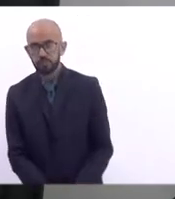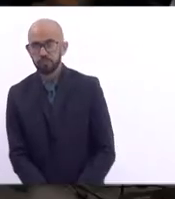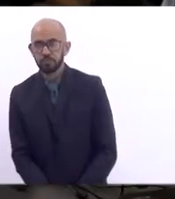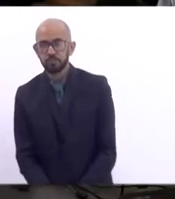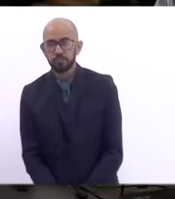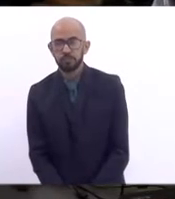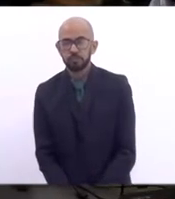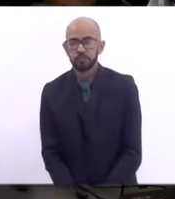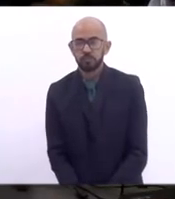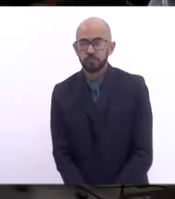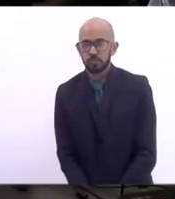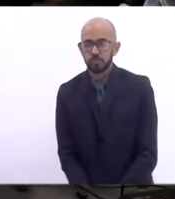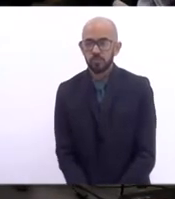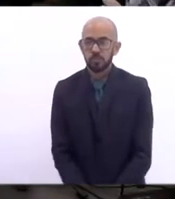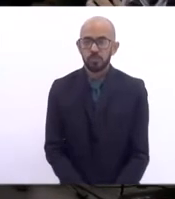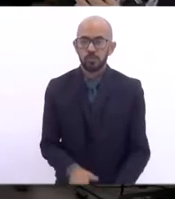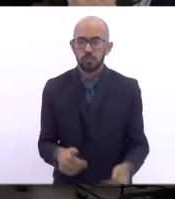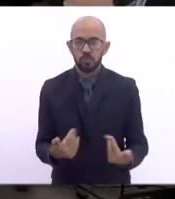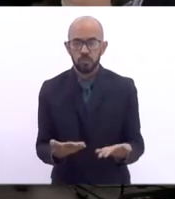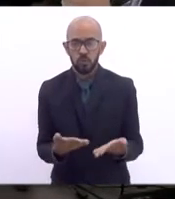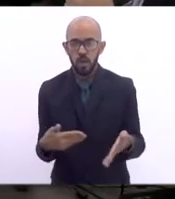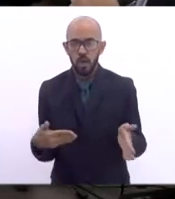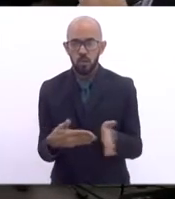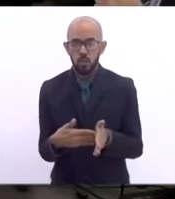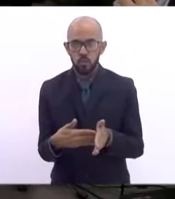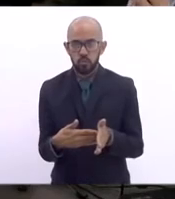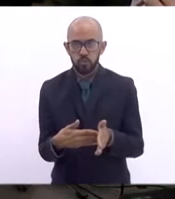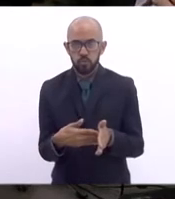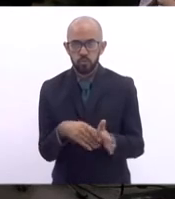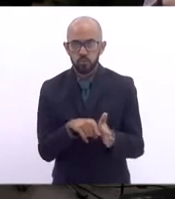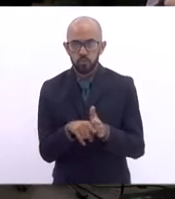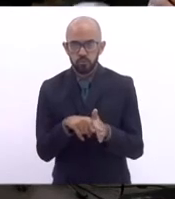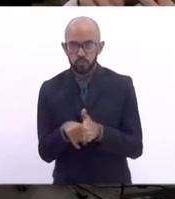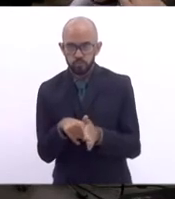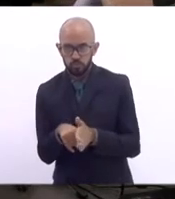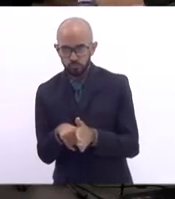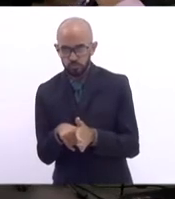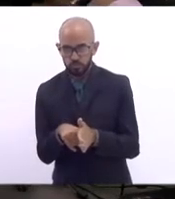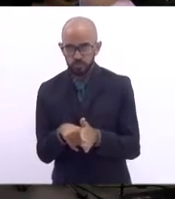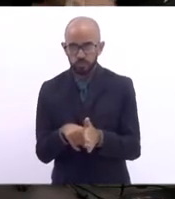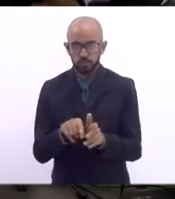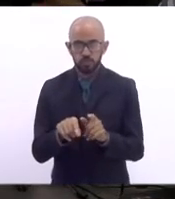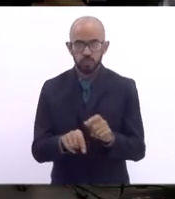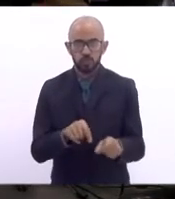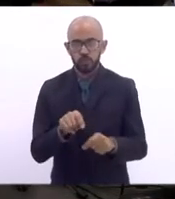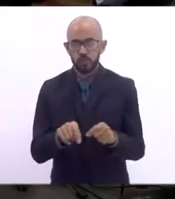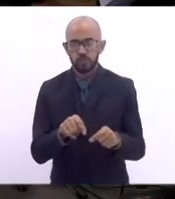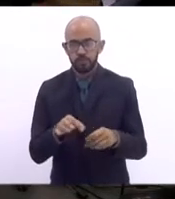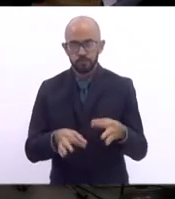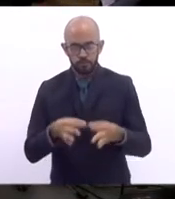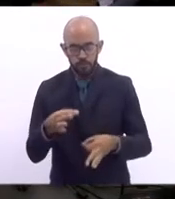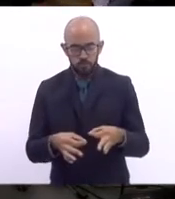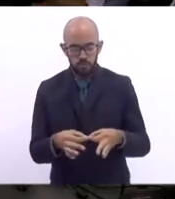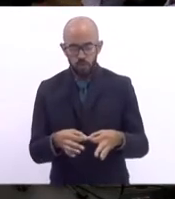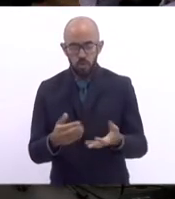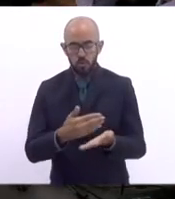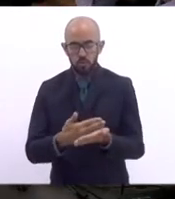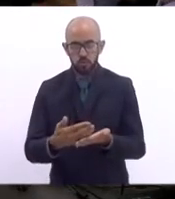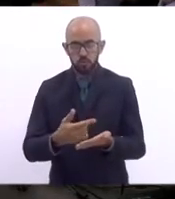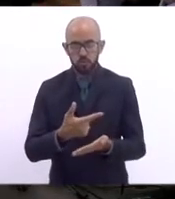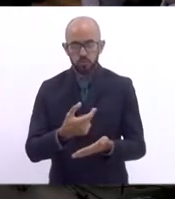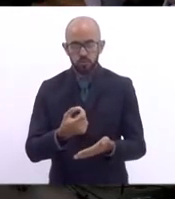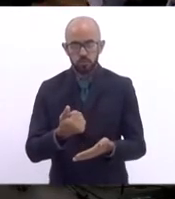é bom chegamos à última inspeção é um avião indo aqui o tribunal passou a partir de